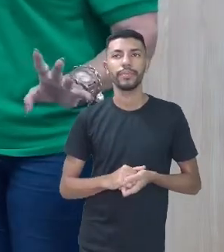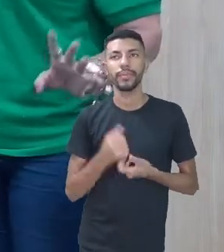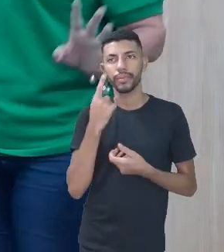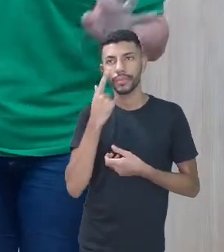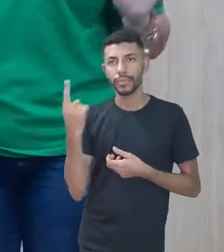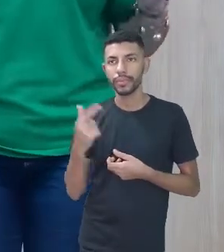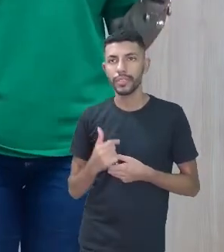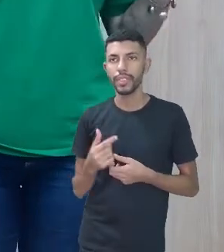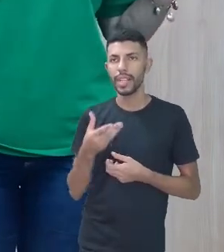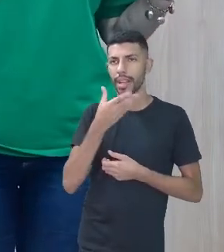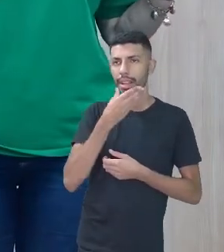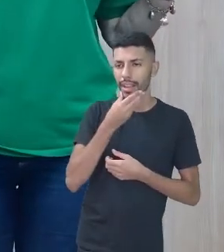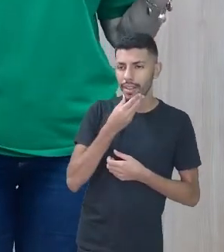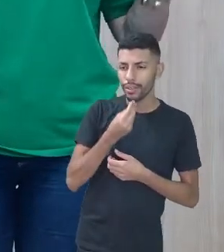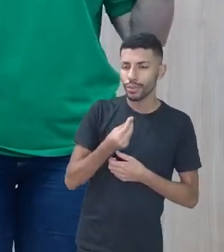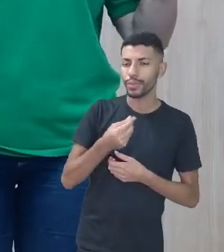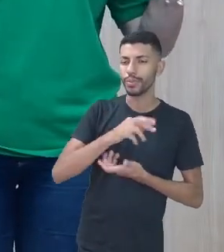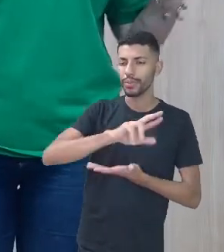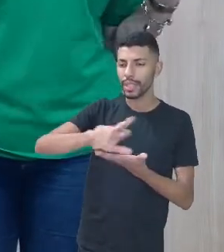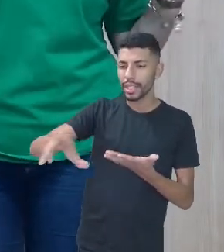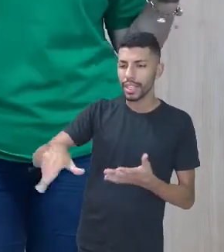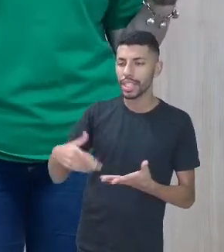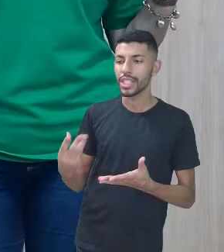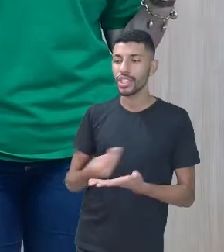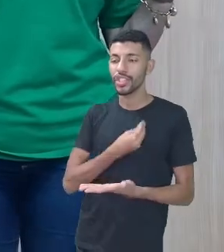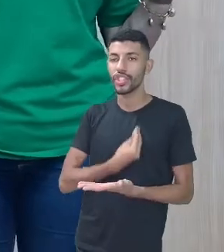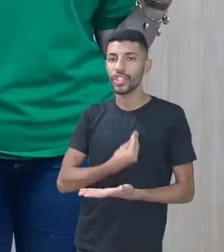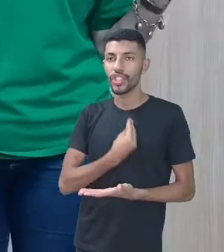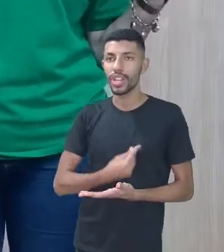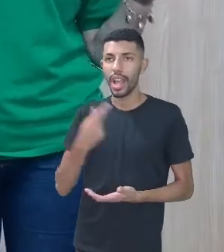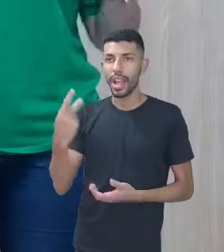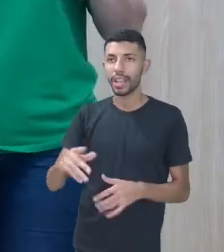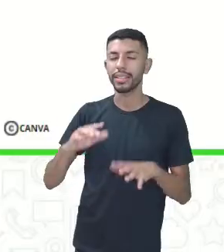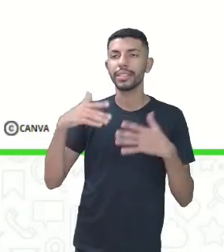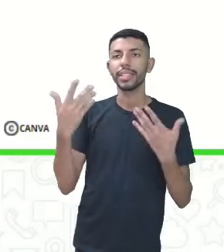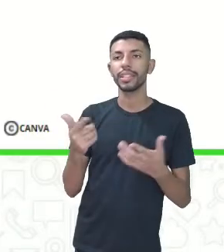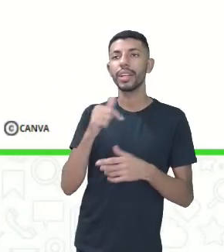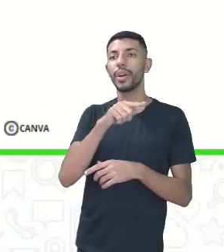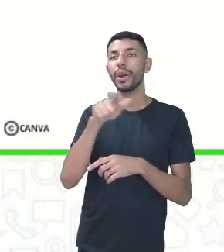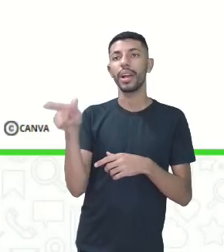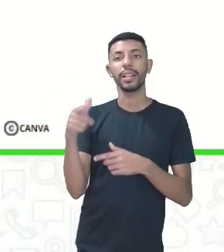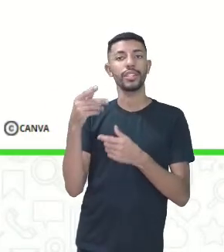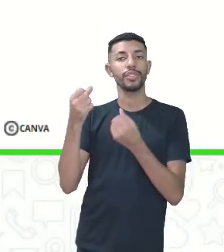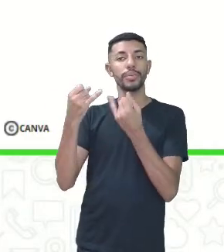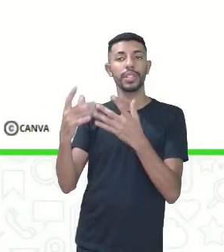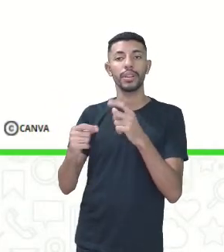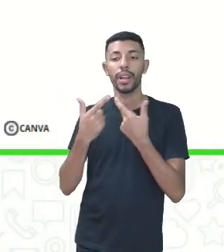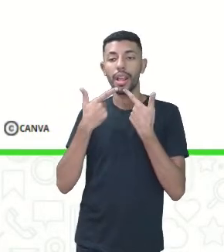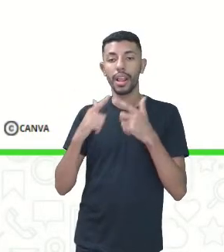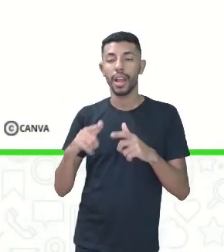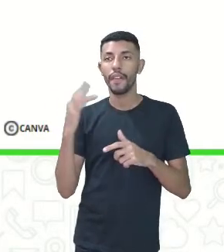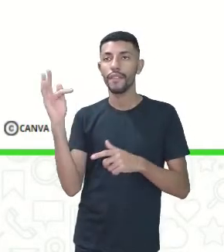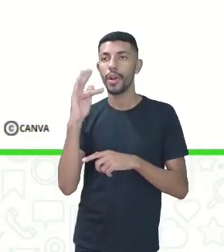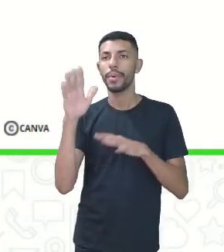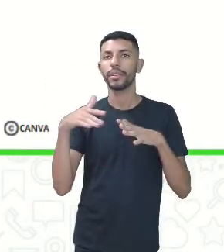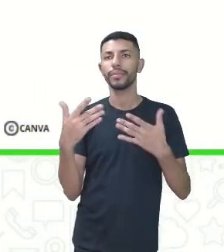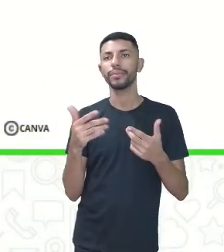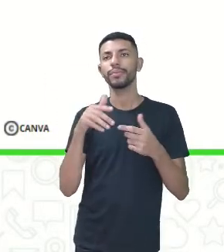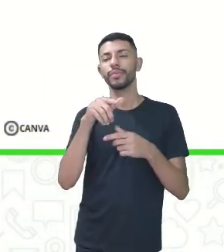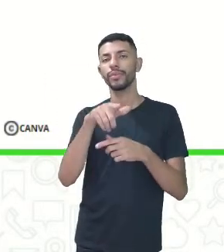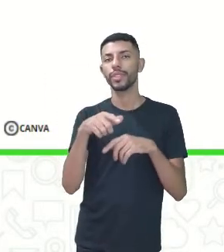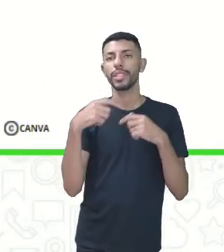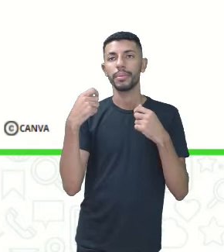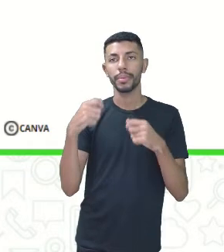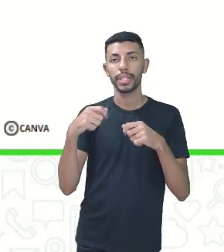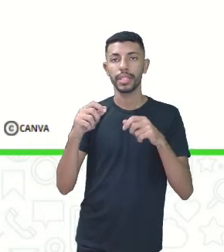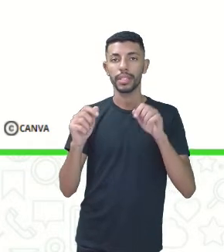Ali está dizendo que é uma linguagem formal. Aí é com vocês. Vocês aqui vão colocar falso ou verdadeiro e vão mostrar aos